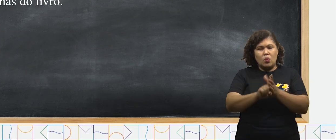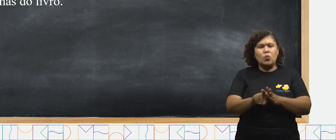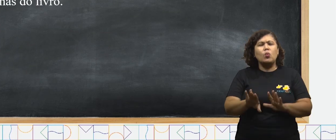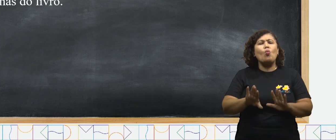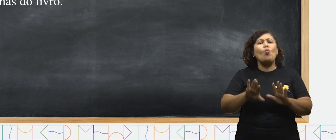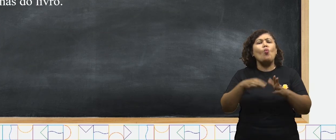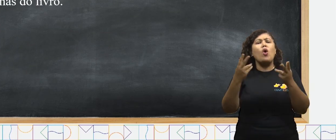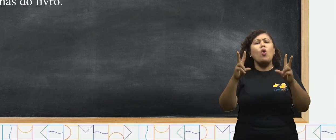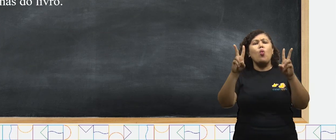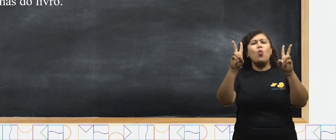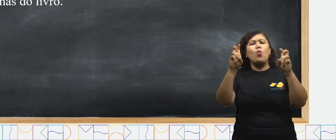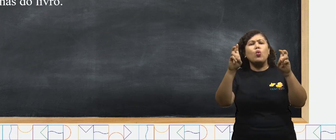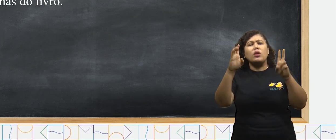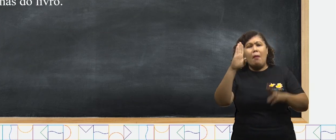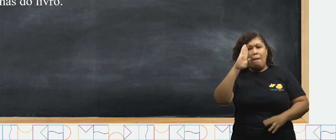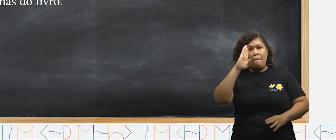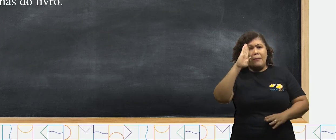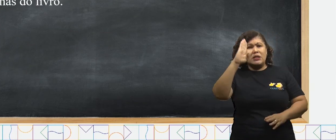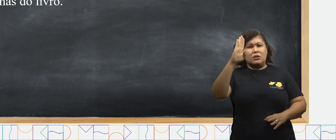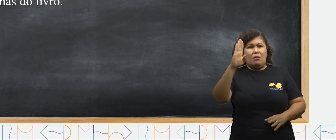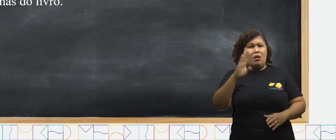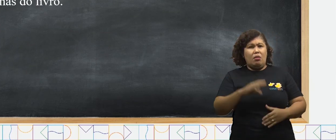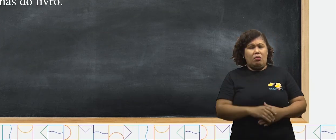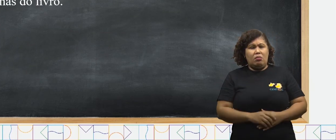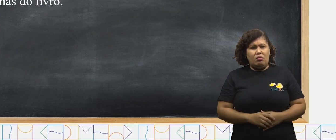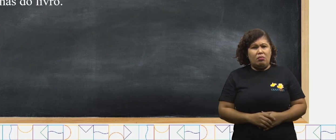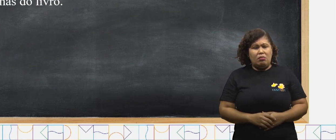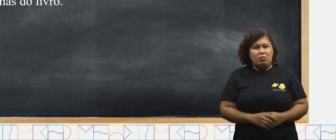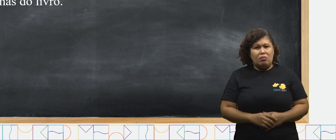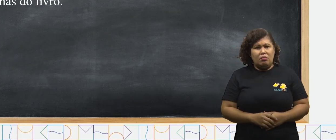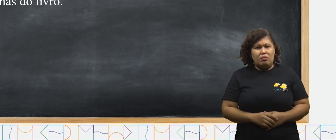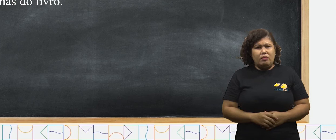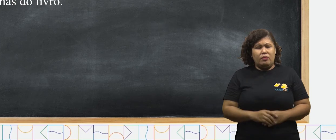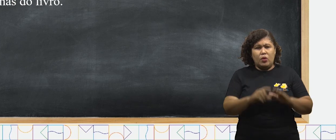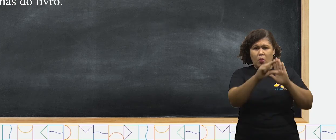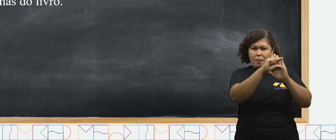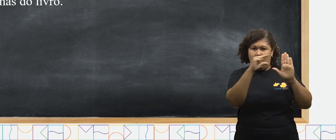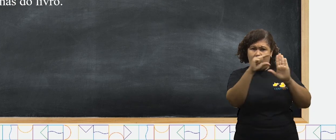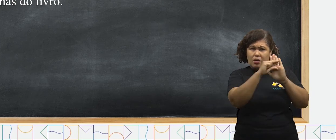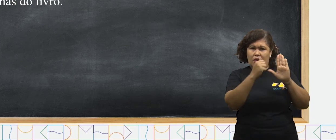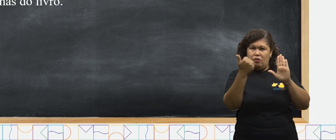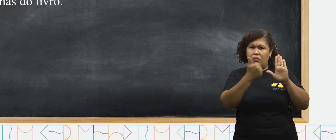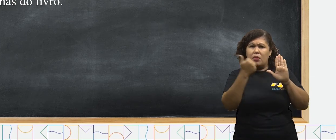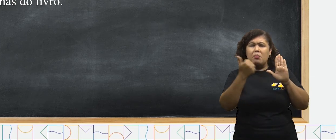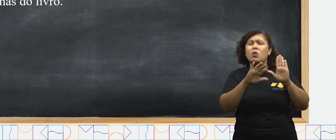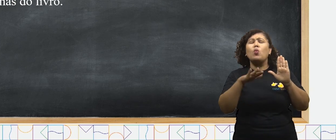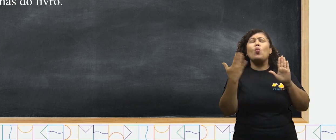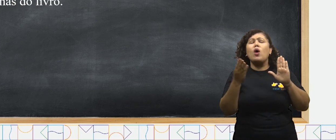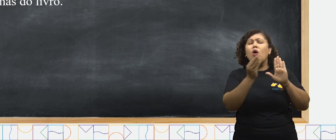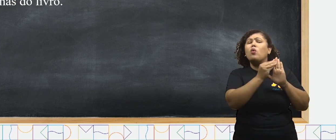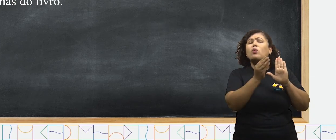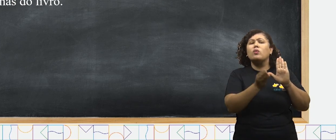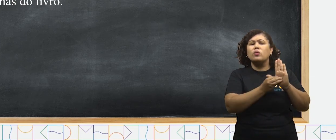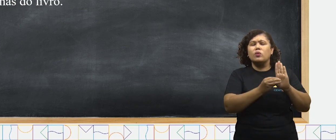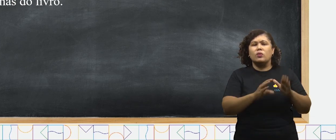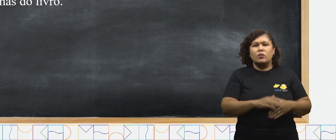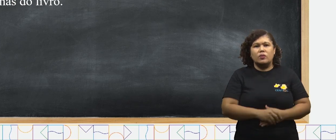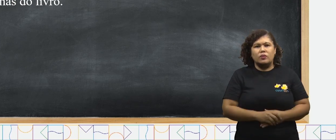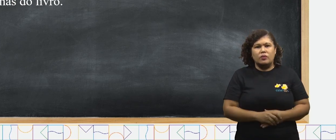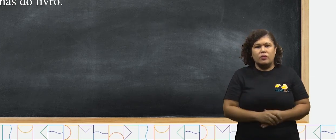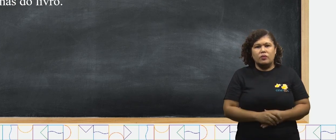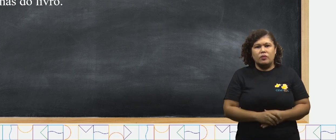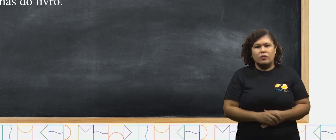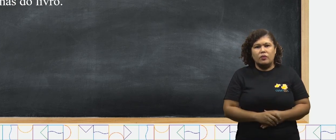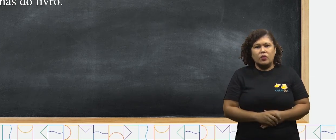o assunto tratado no primeiro parágrafo? Letra A. O assunto tratado no primeiro parágrafo